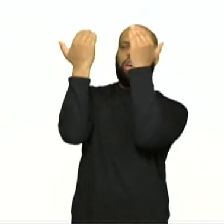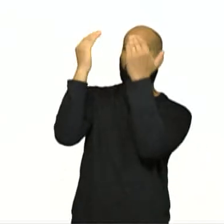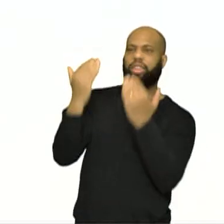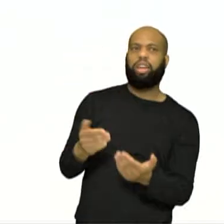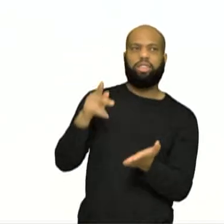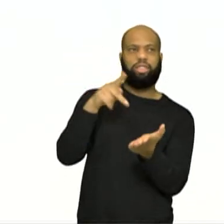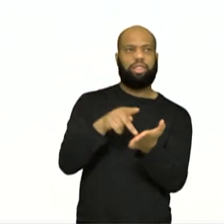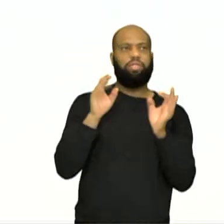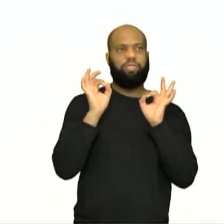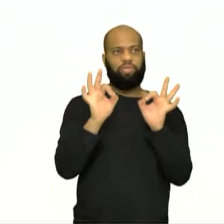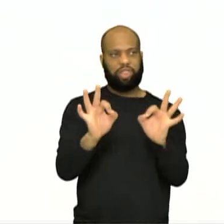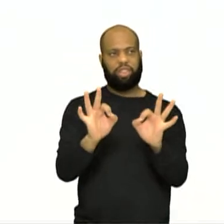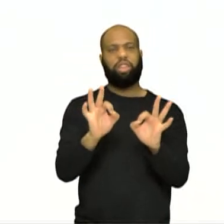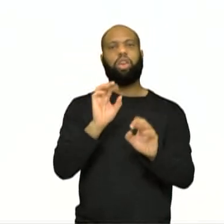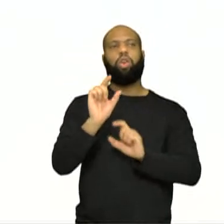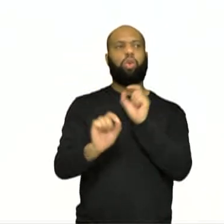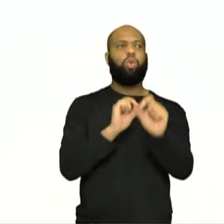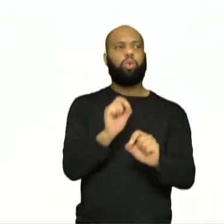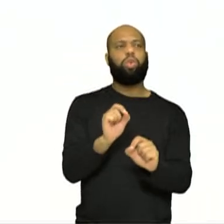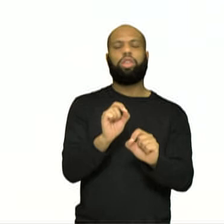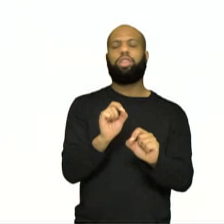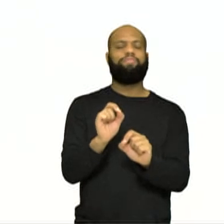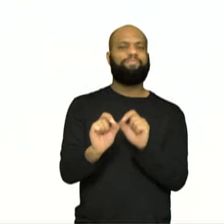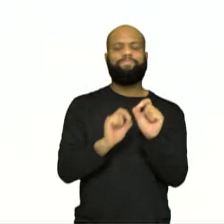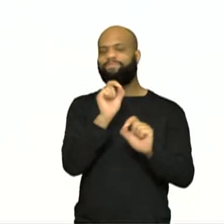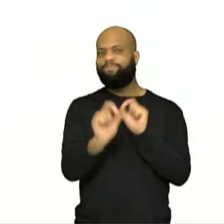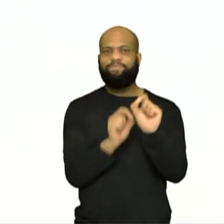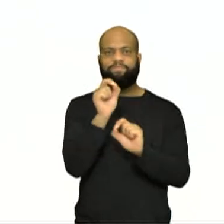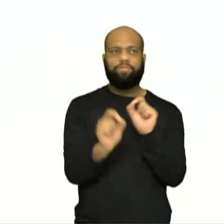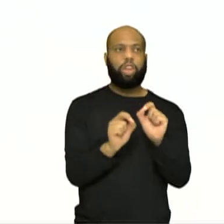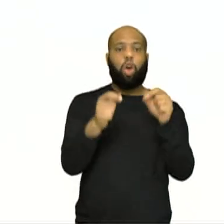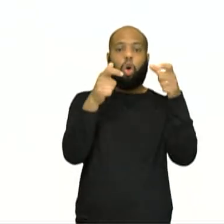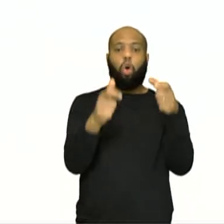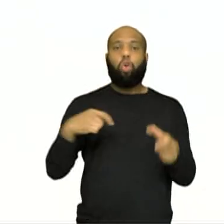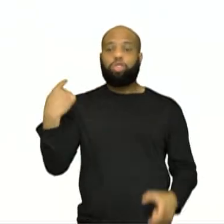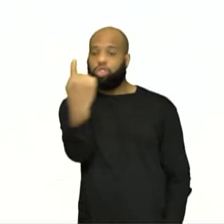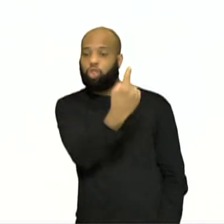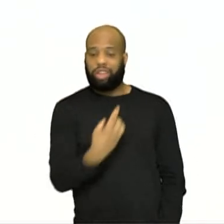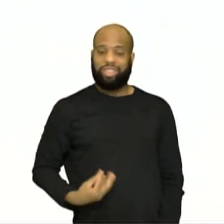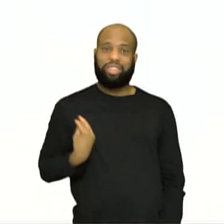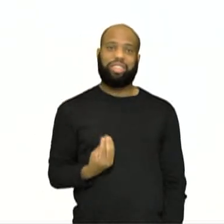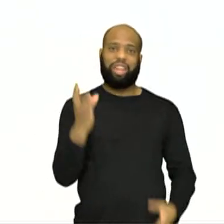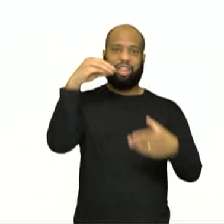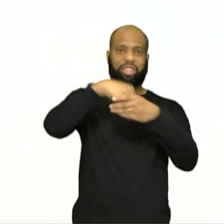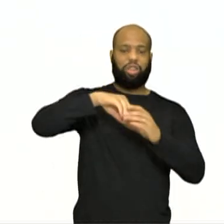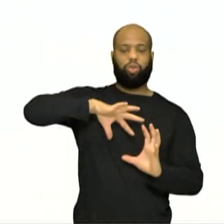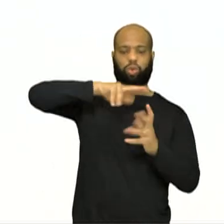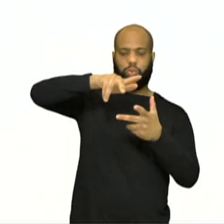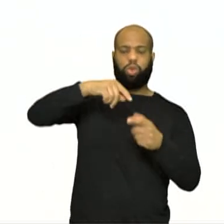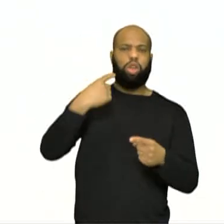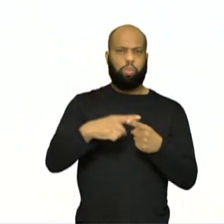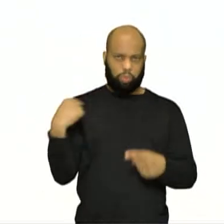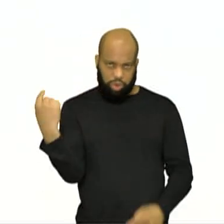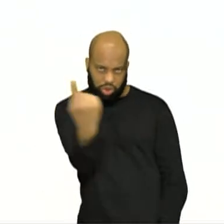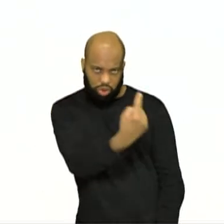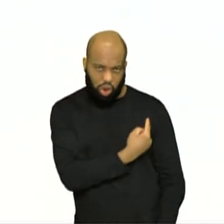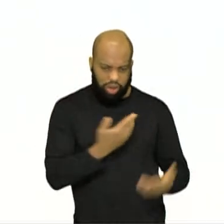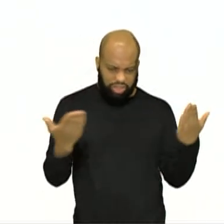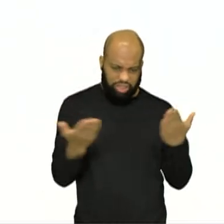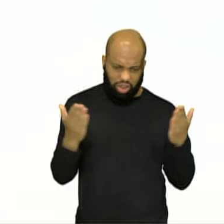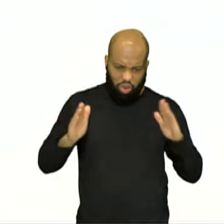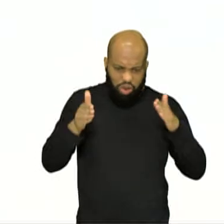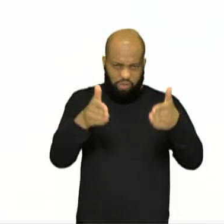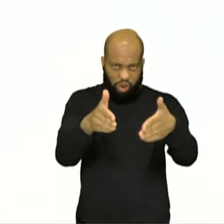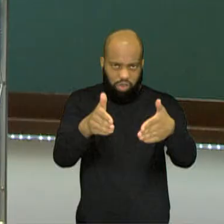de fato qual é a nossa posição no mundo, né? Nós, seres humanos, não somos mais a centralidade